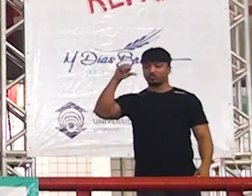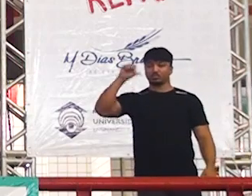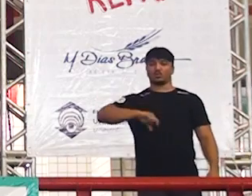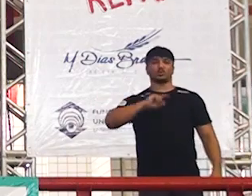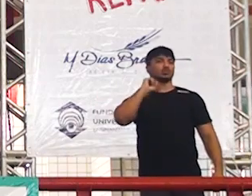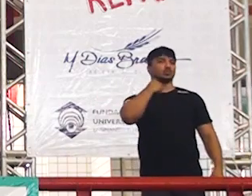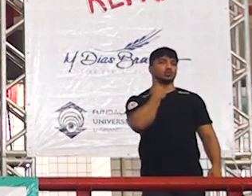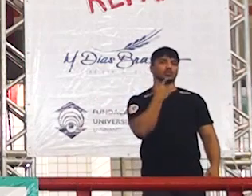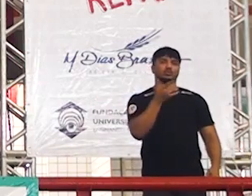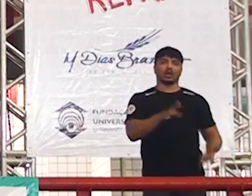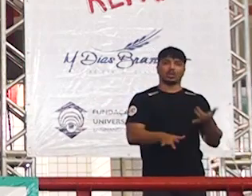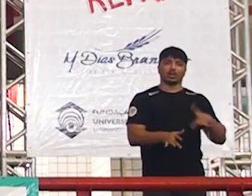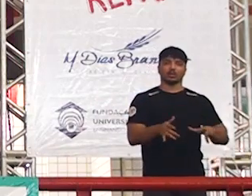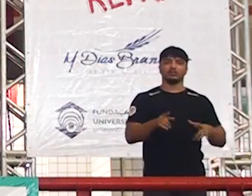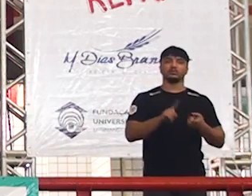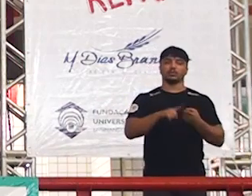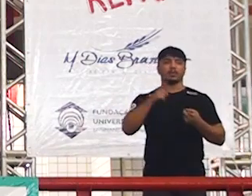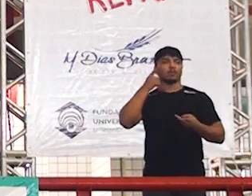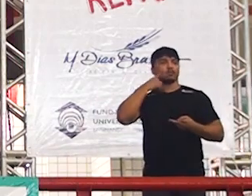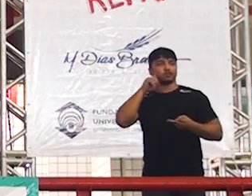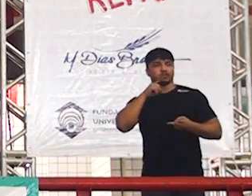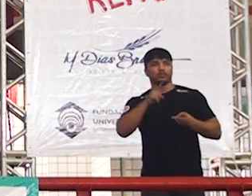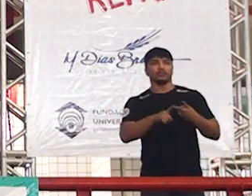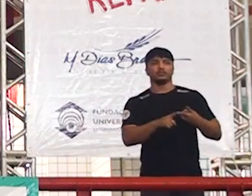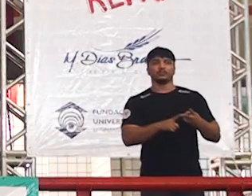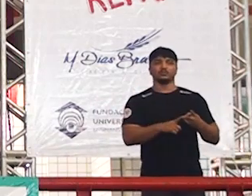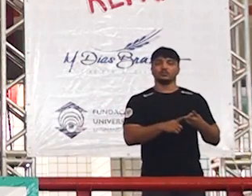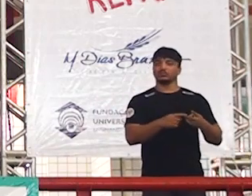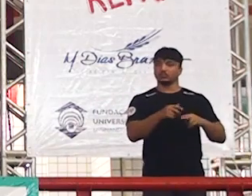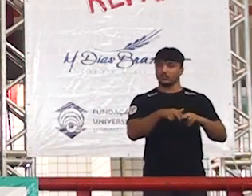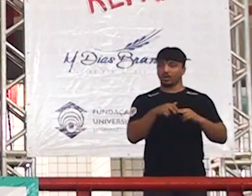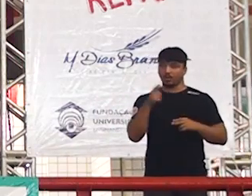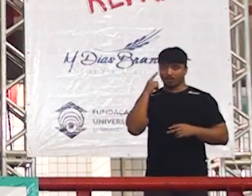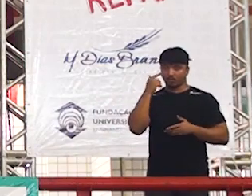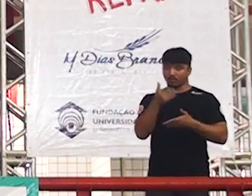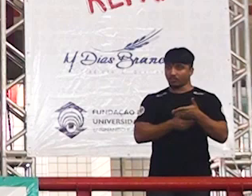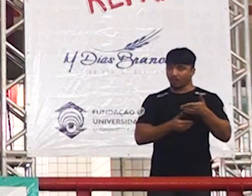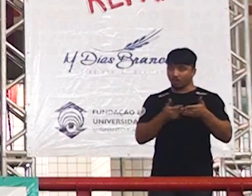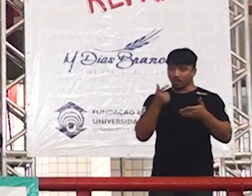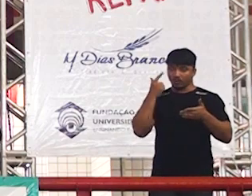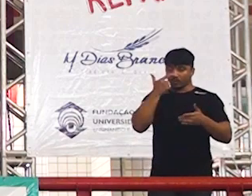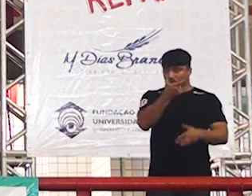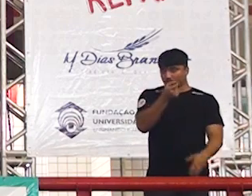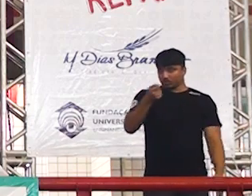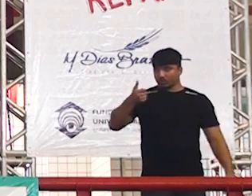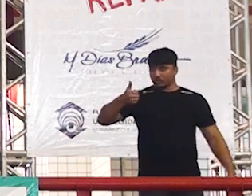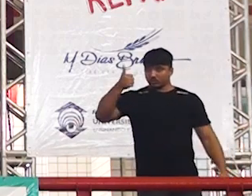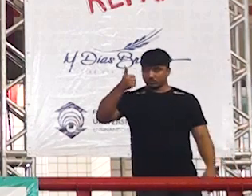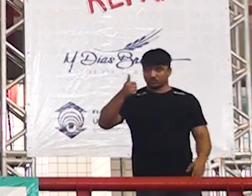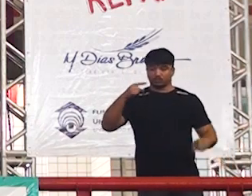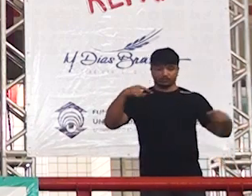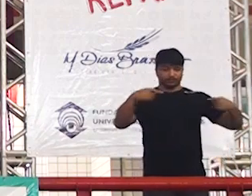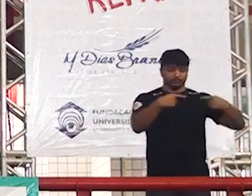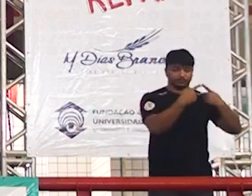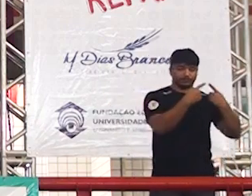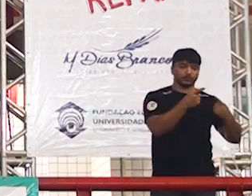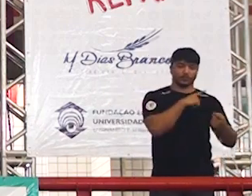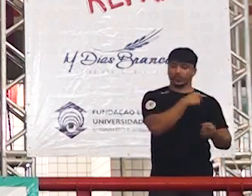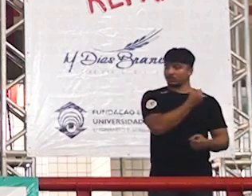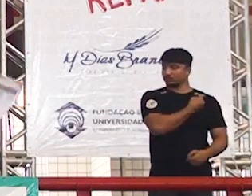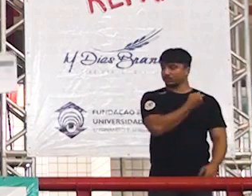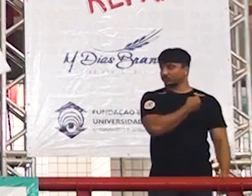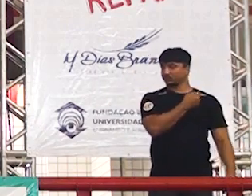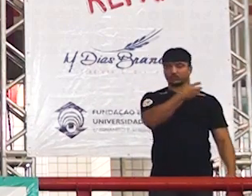viu o seu professor falando. Estados Unidos também. E essa prova de 2001, ela está na página